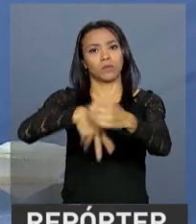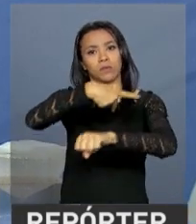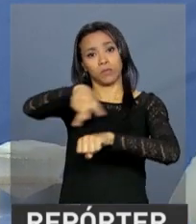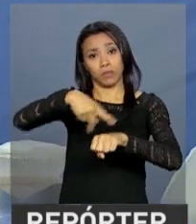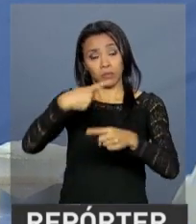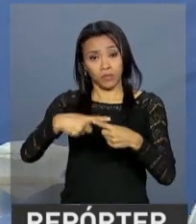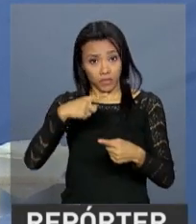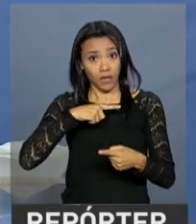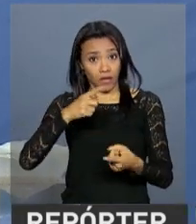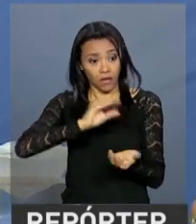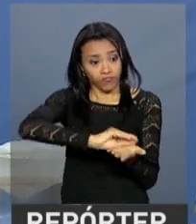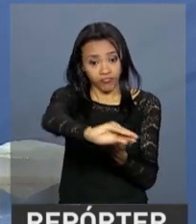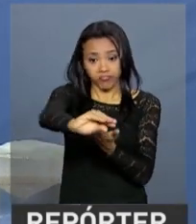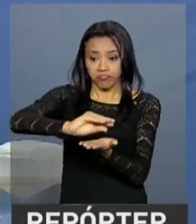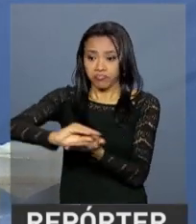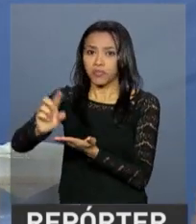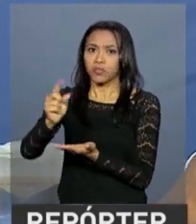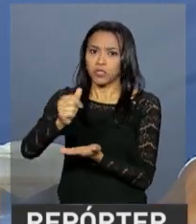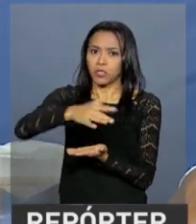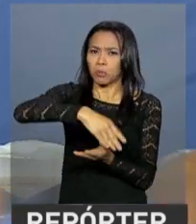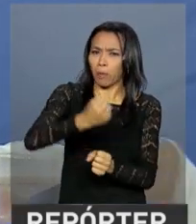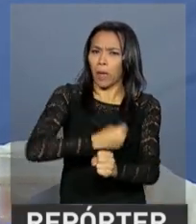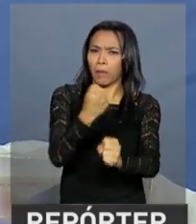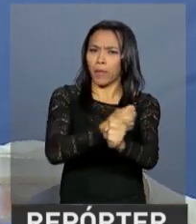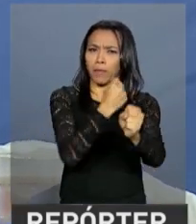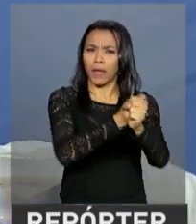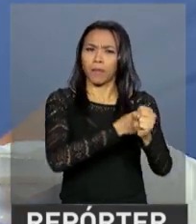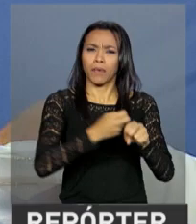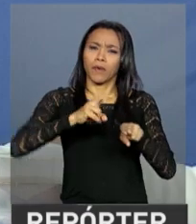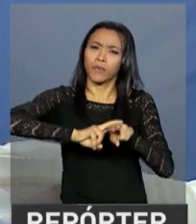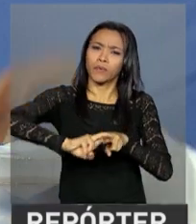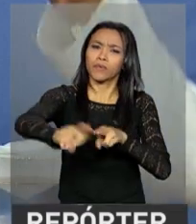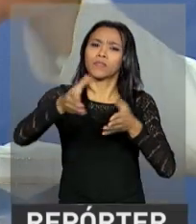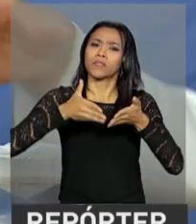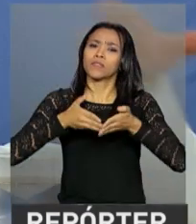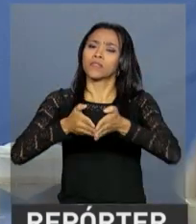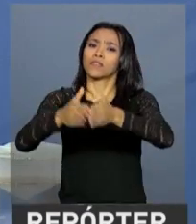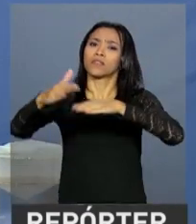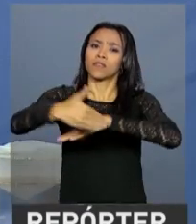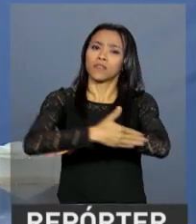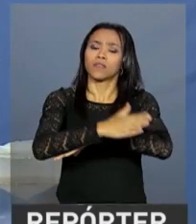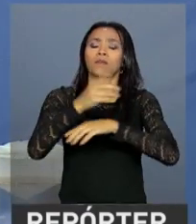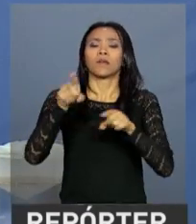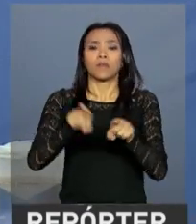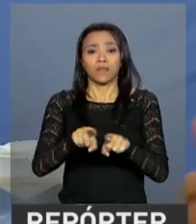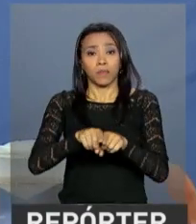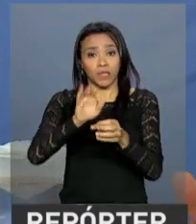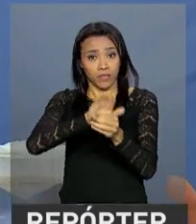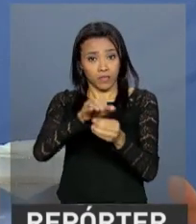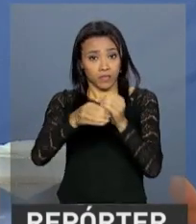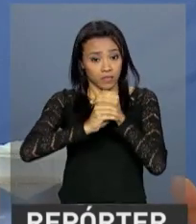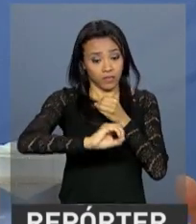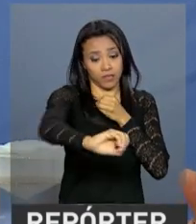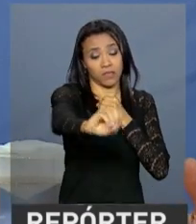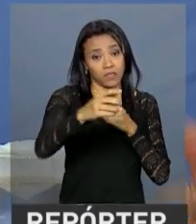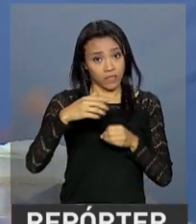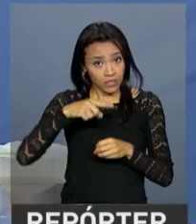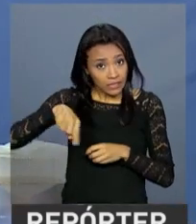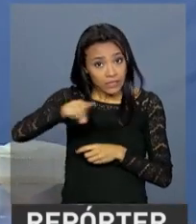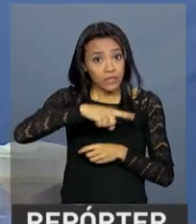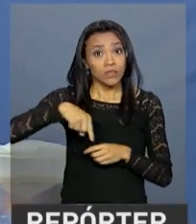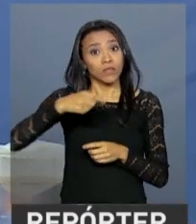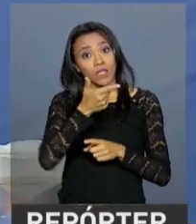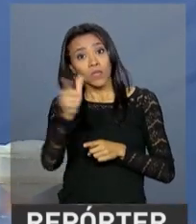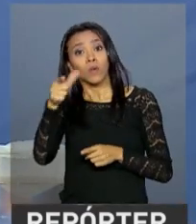trazem especificamente neles mesmos, nas rodovias, nos portos, nas ferrovias, no saneamento, mas pelo impacto que eles têm em